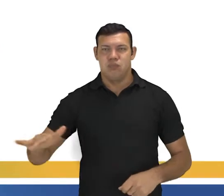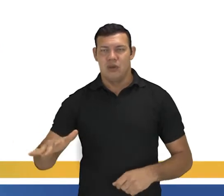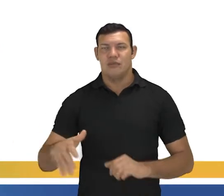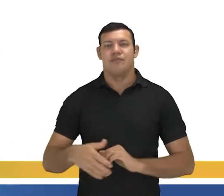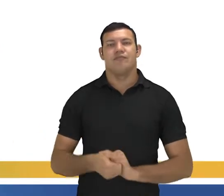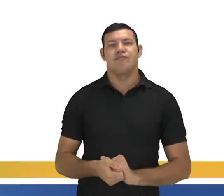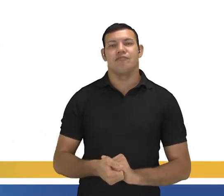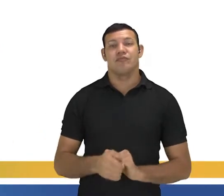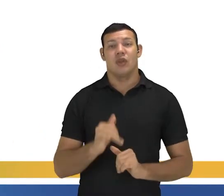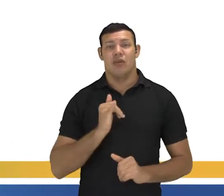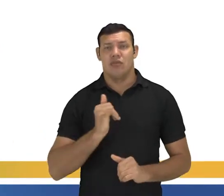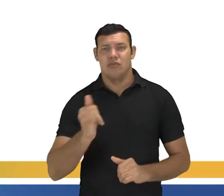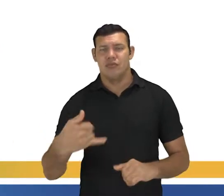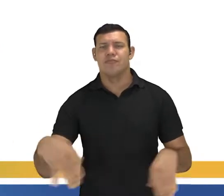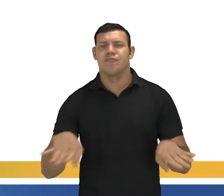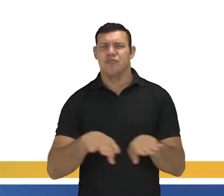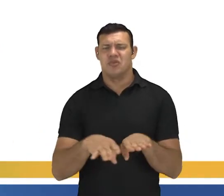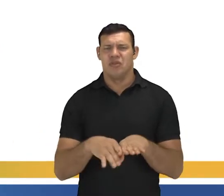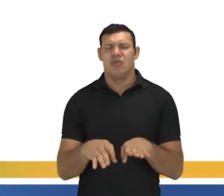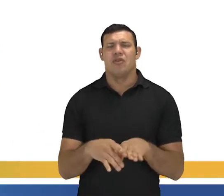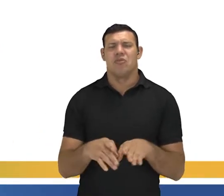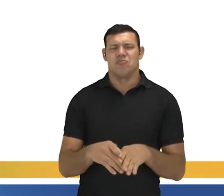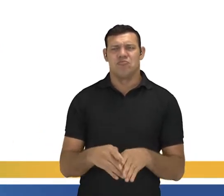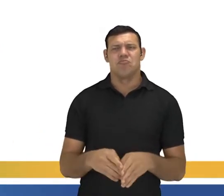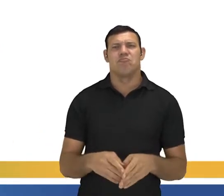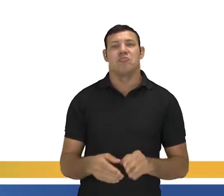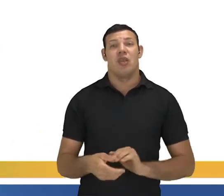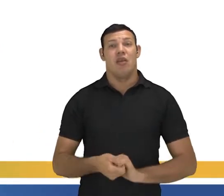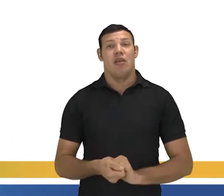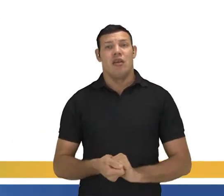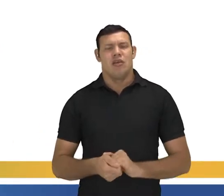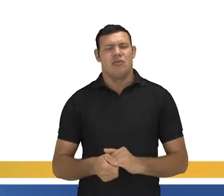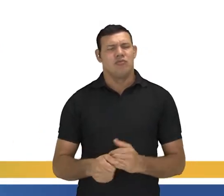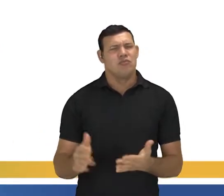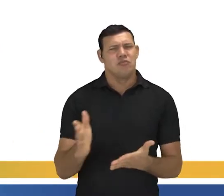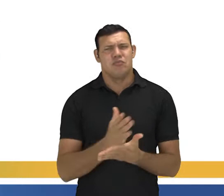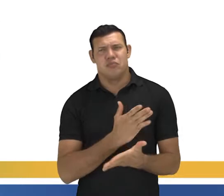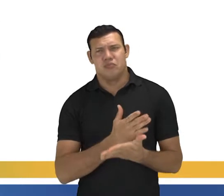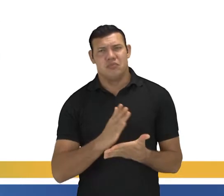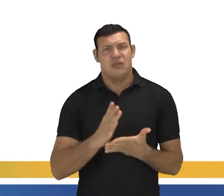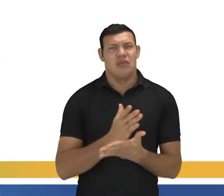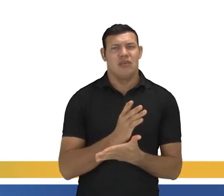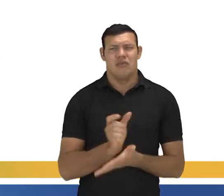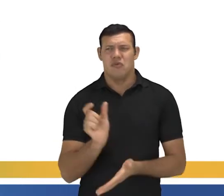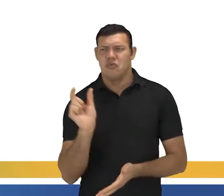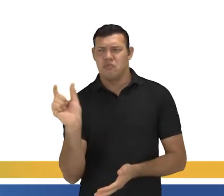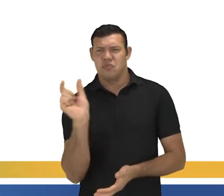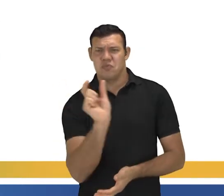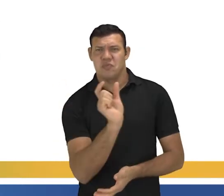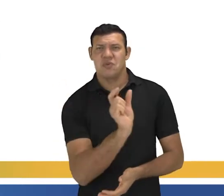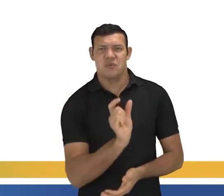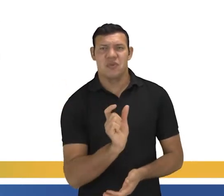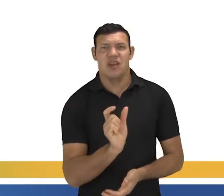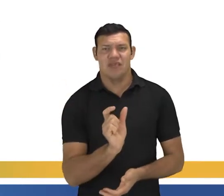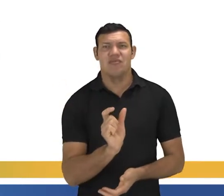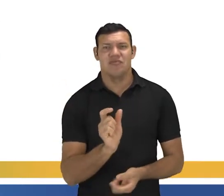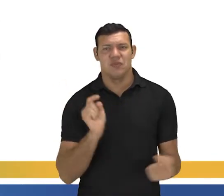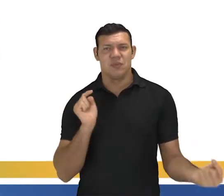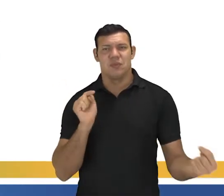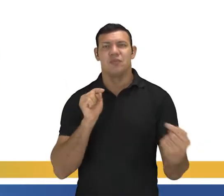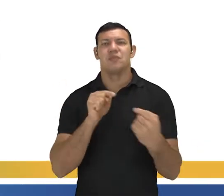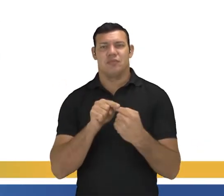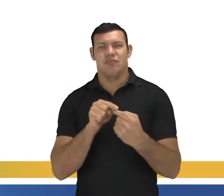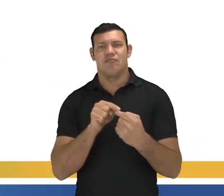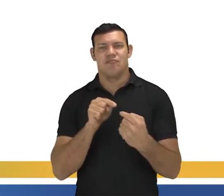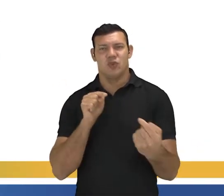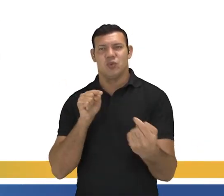elétricos muito sofisticados. E muitos desses equipamentos, inúmeros componentes, já vêm adequadamente